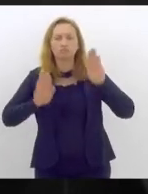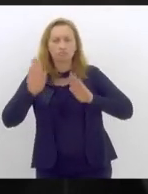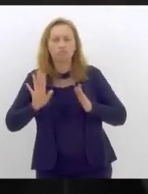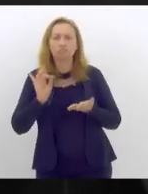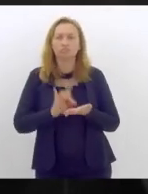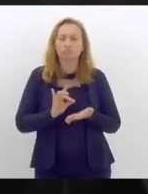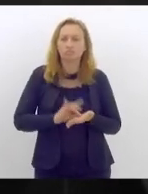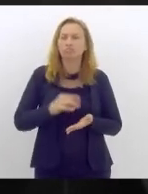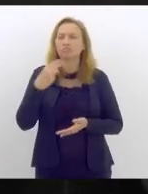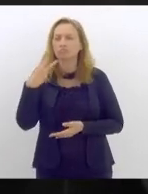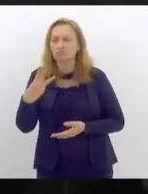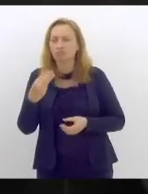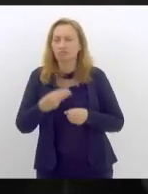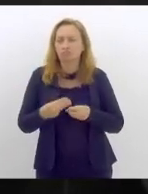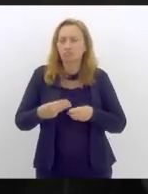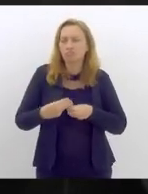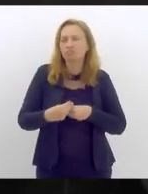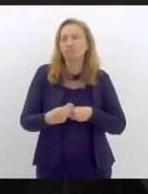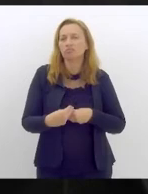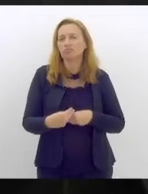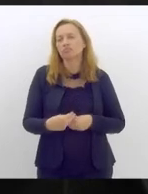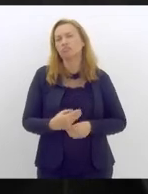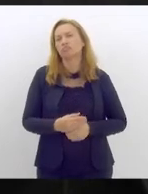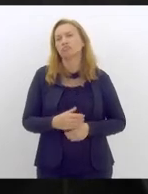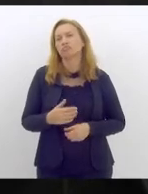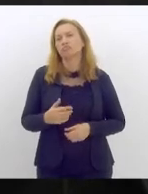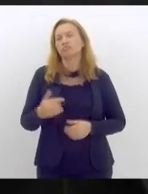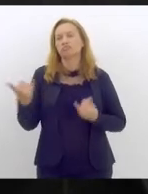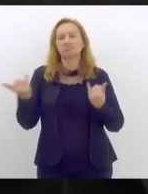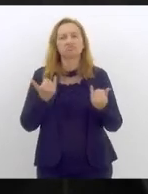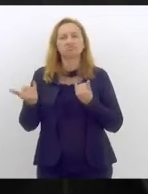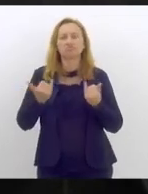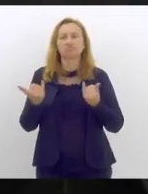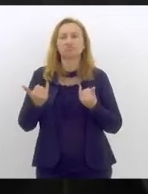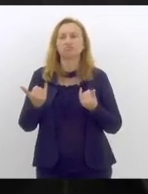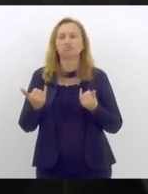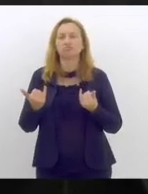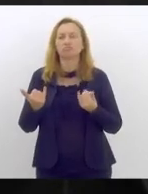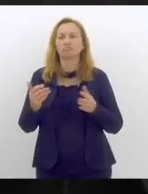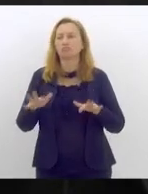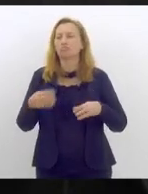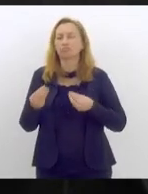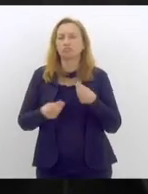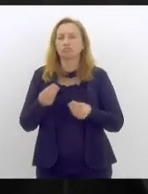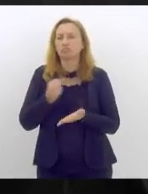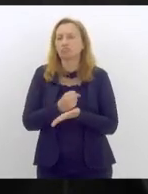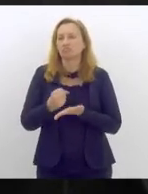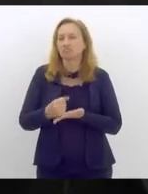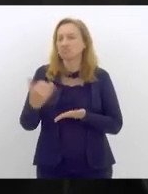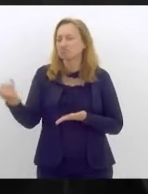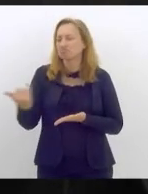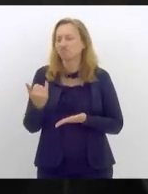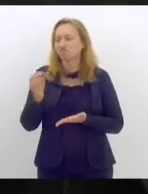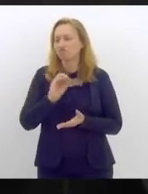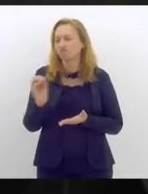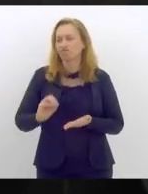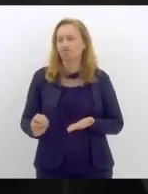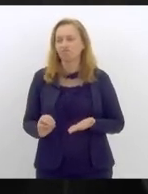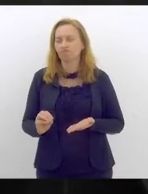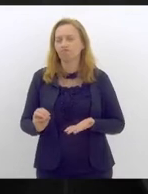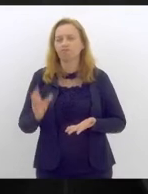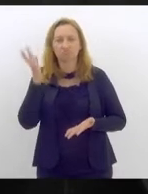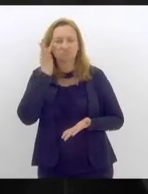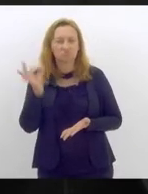e três municípios não informaram Qual foi o procedimento de contratação não quiseram dizer não disseram não souberam dizer